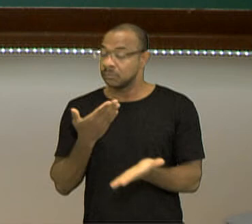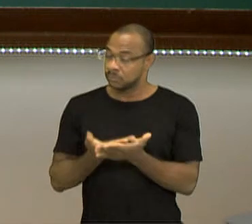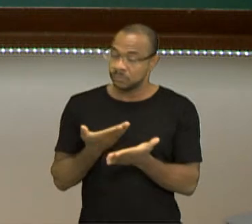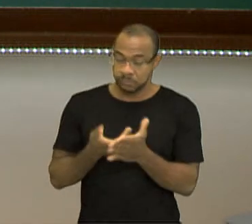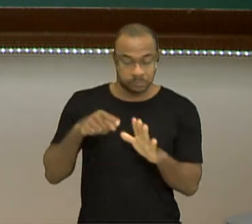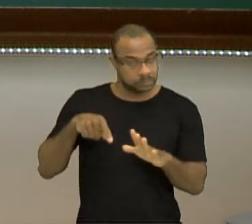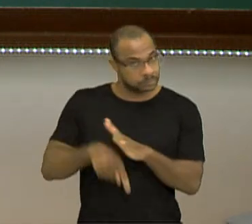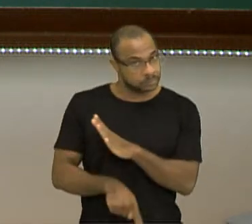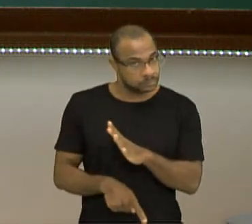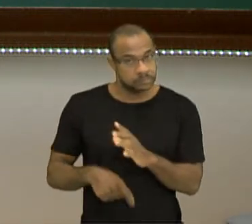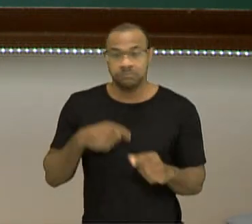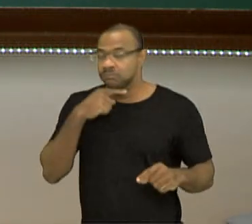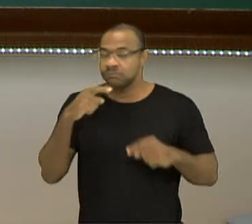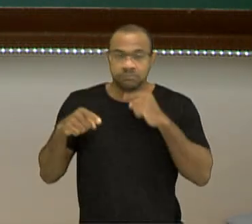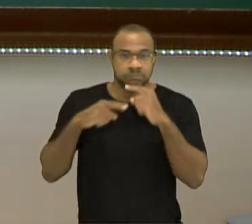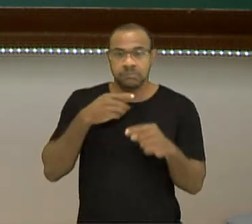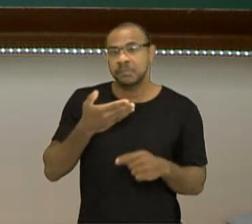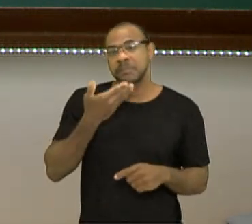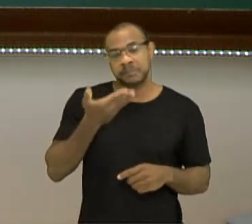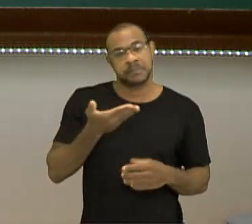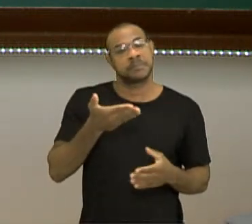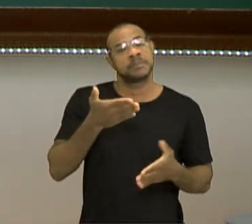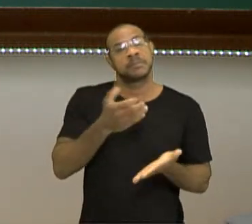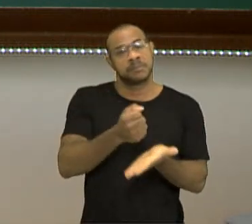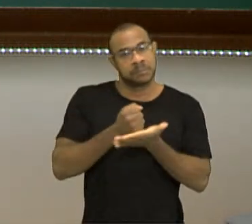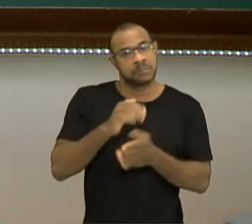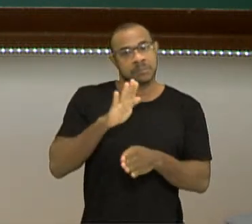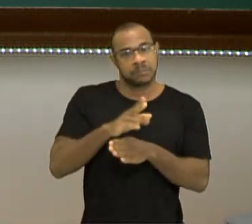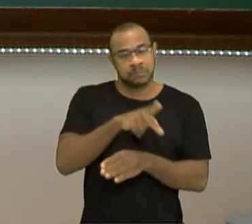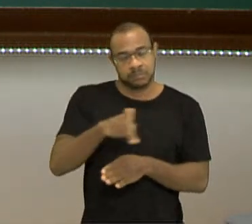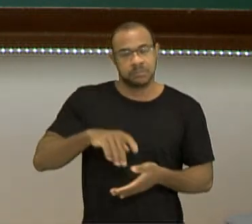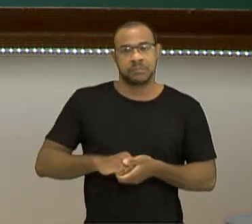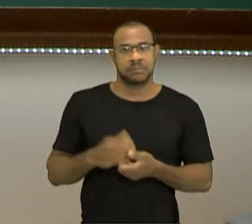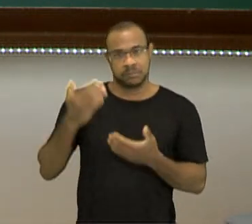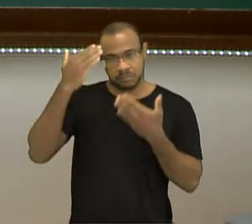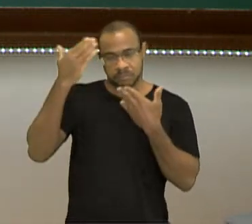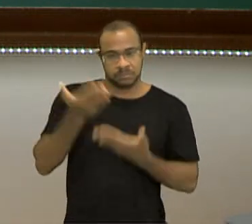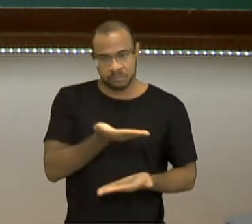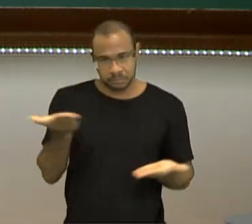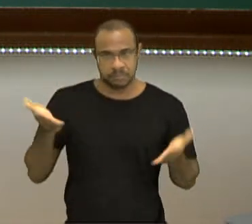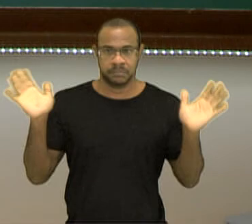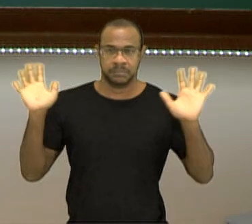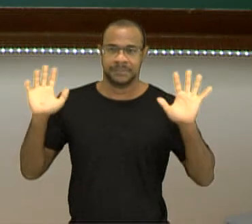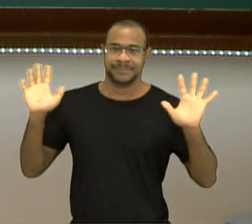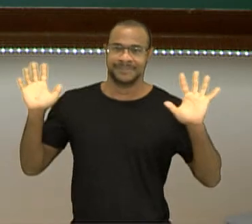mais, tirem as suas dúvidas, não deixem acumular, ok? Thank you very much. Bye, bye.